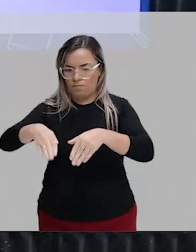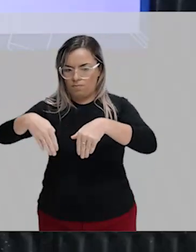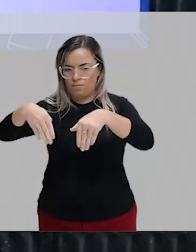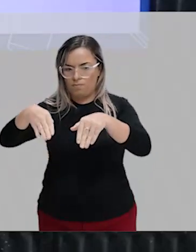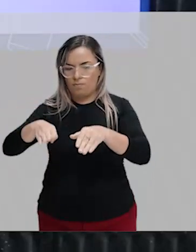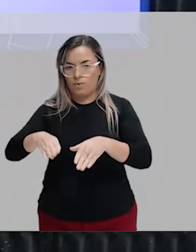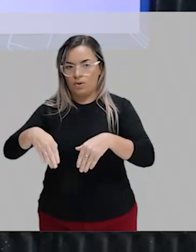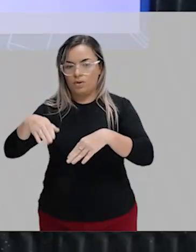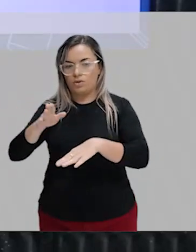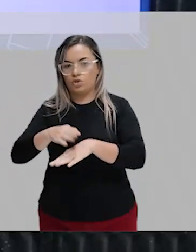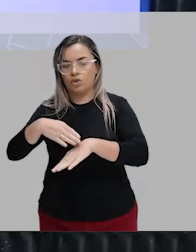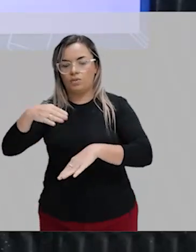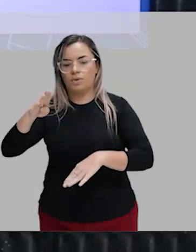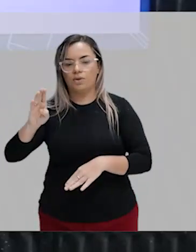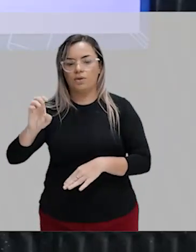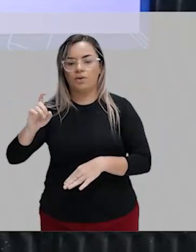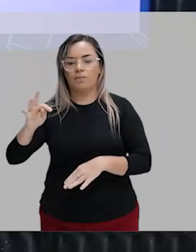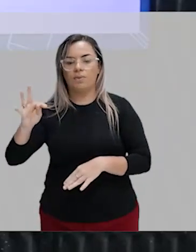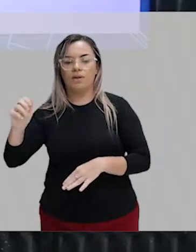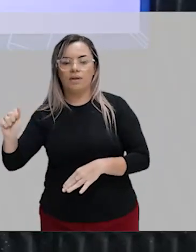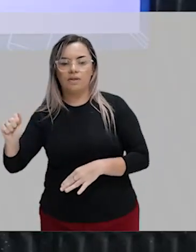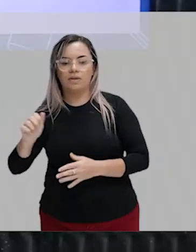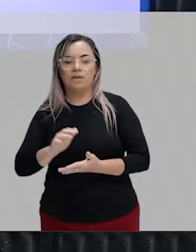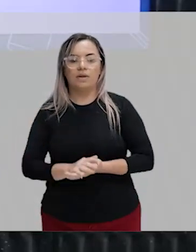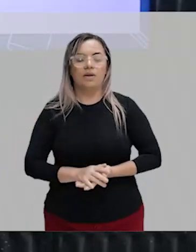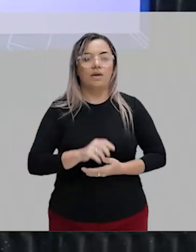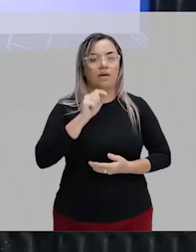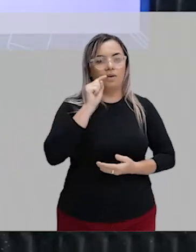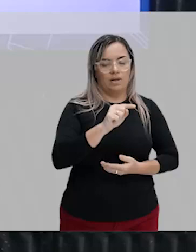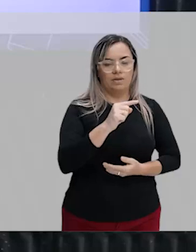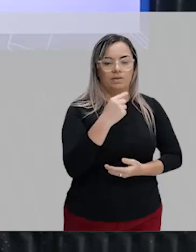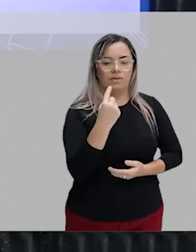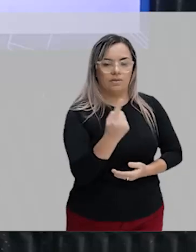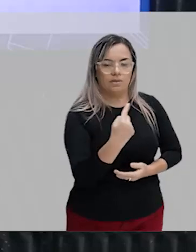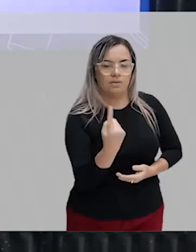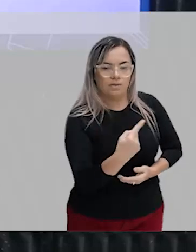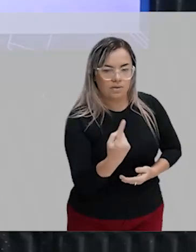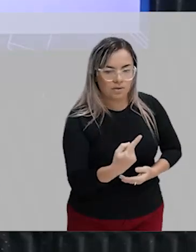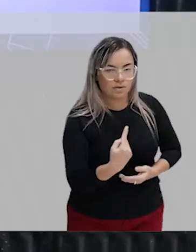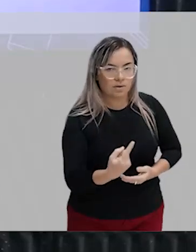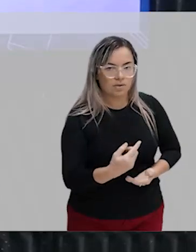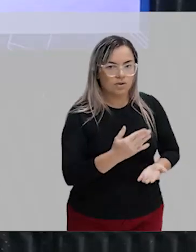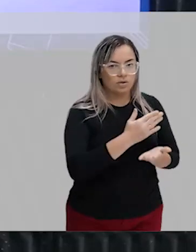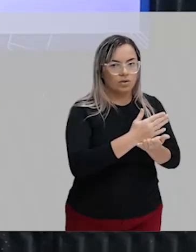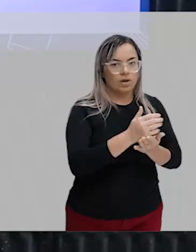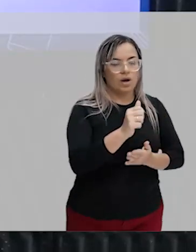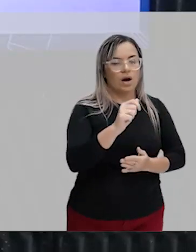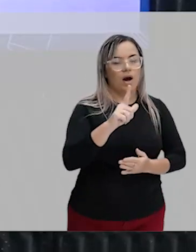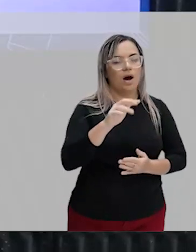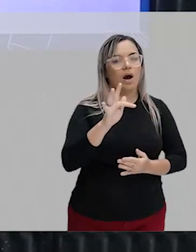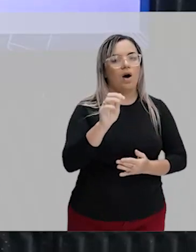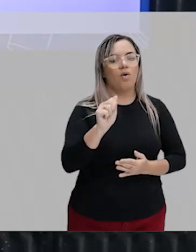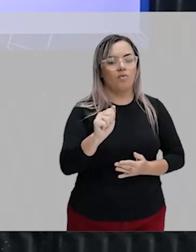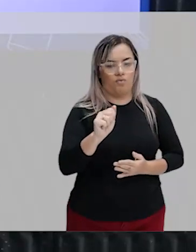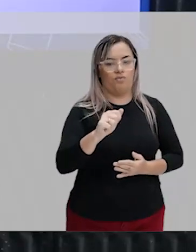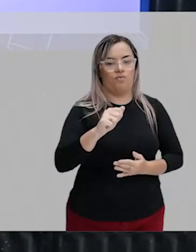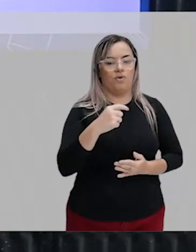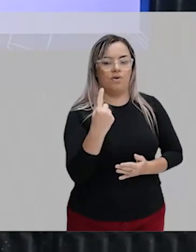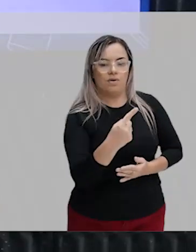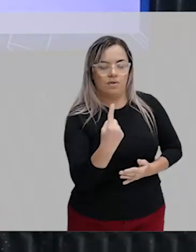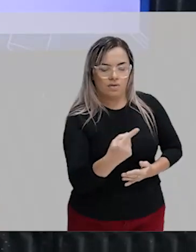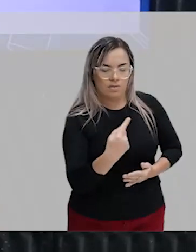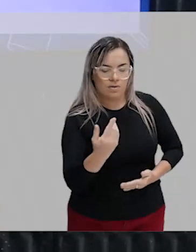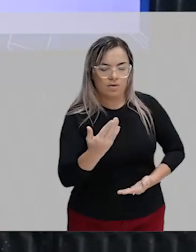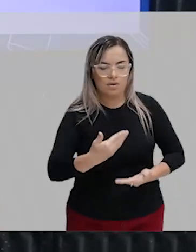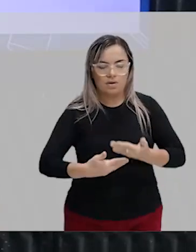beta, e no caso da hélice a gente chama de hélice alfa. Então, esses aminoácidos, como eles interagem entre si,